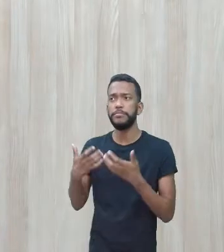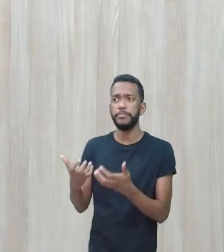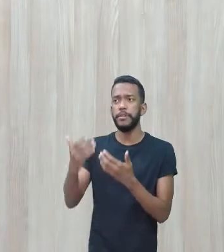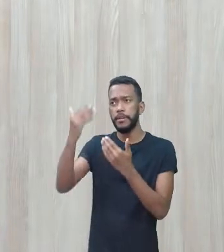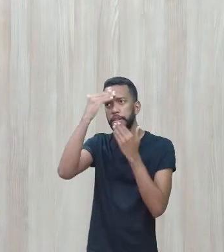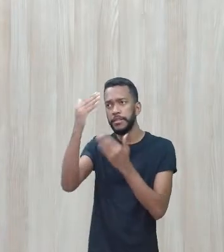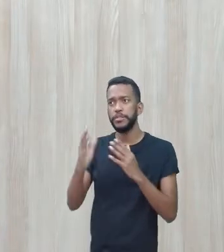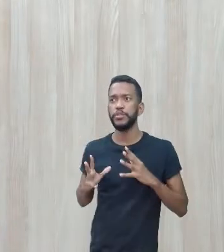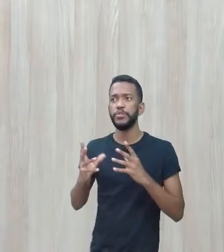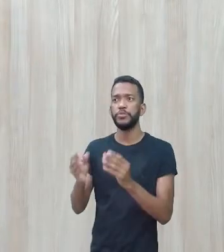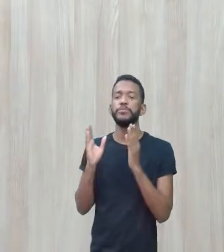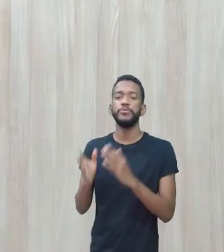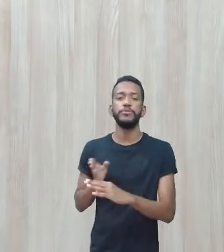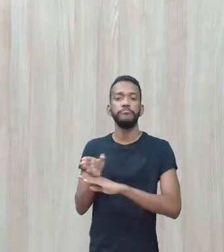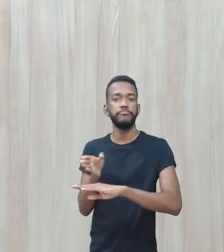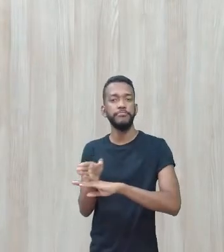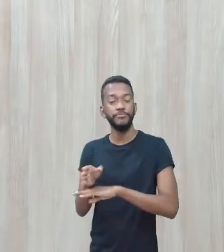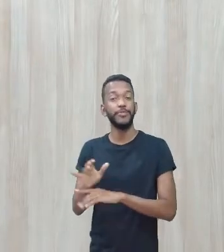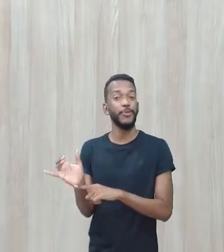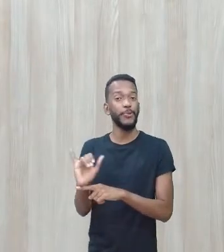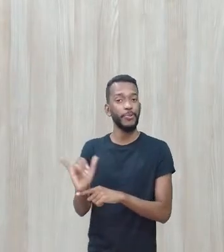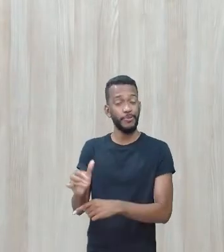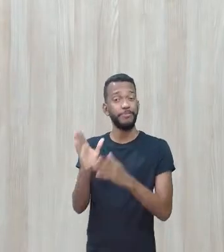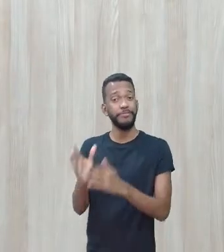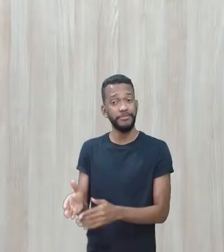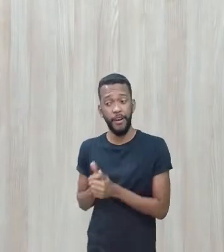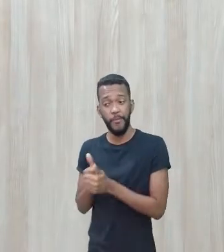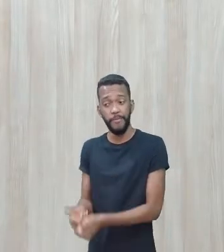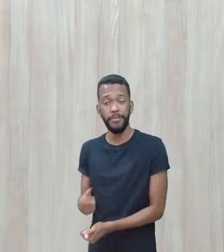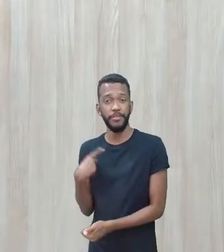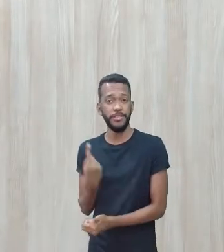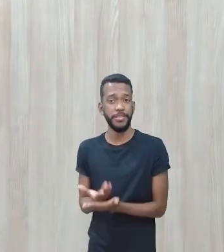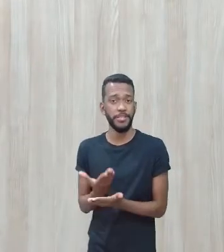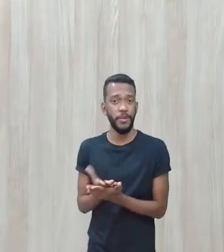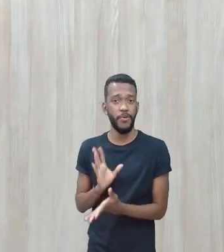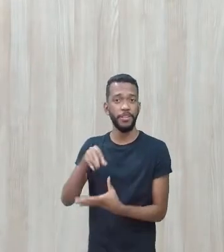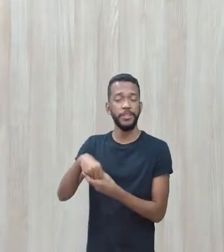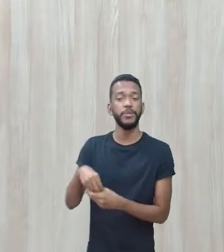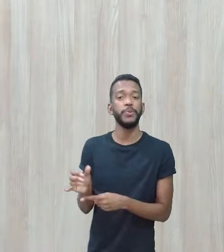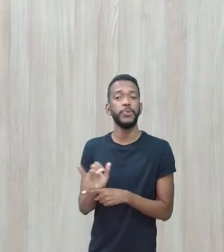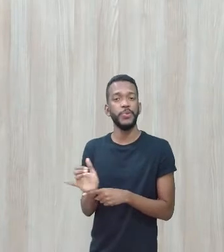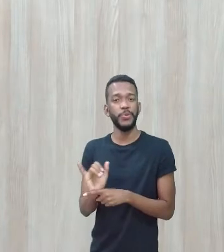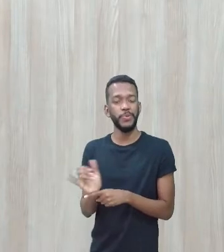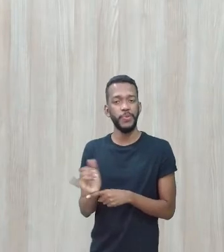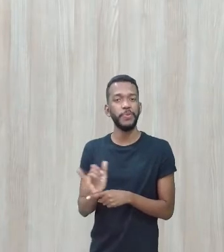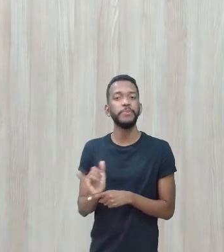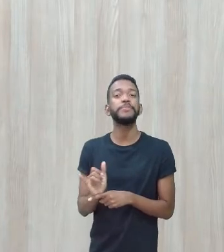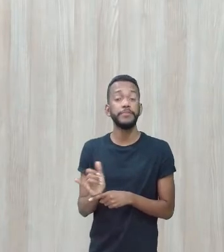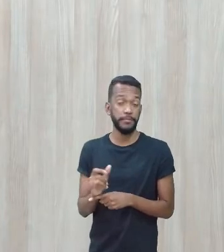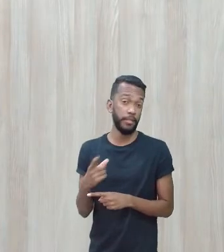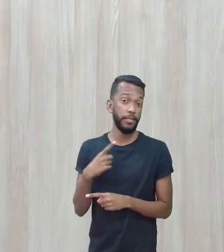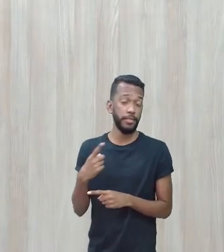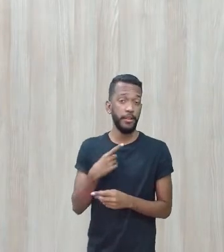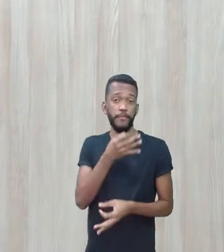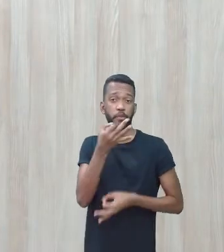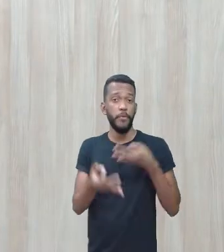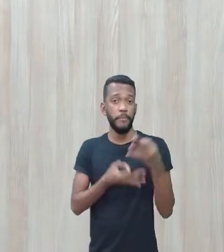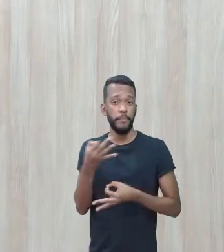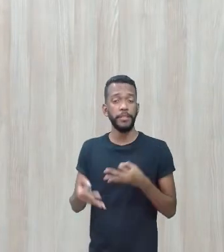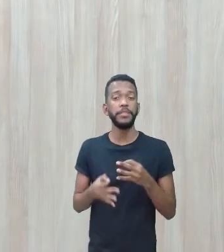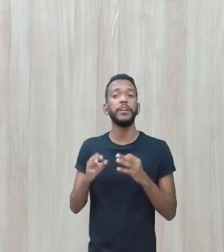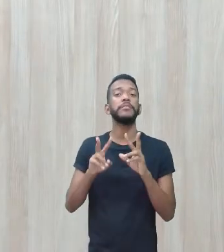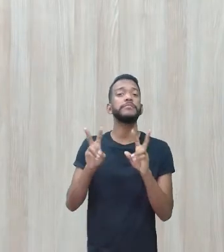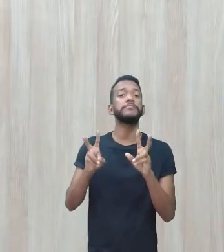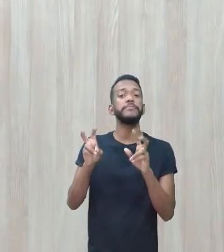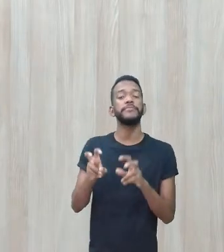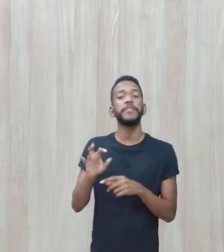a todo mundo que tá indo lá no YouTube, que tá acompanhando nossas aulas também lá no YouTube e estão lá fazendo os comentários, né? Teve o comentário de Fabiana, de